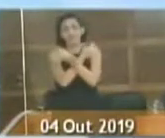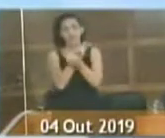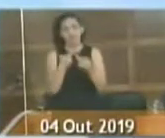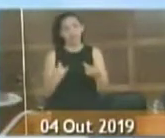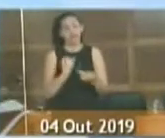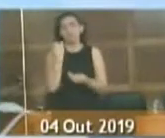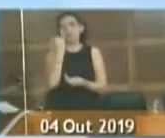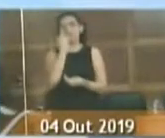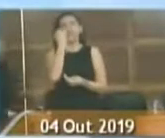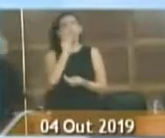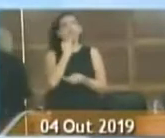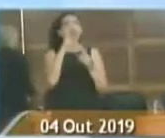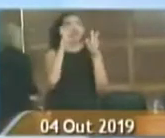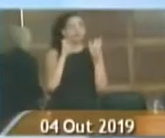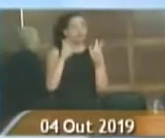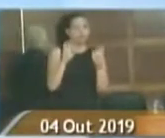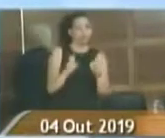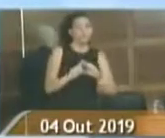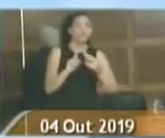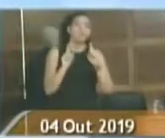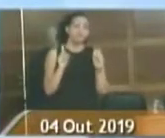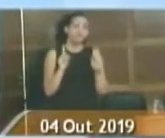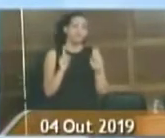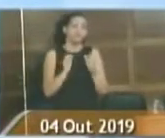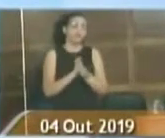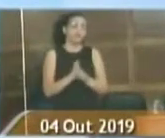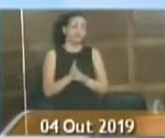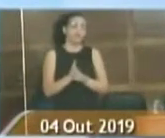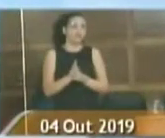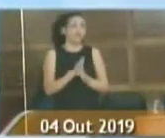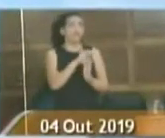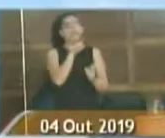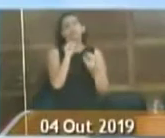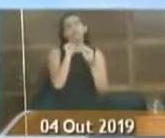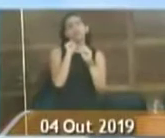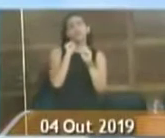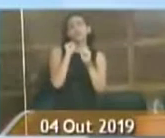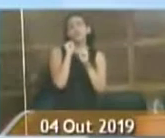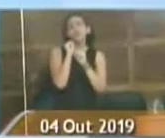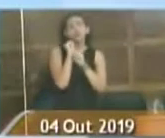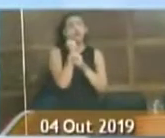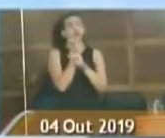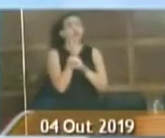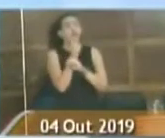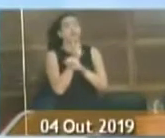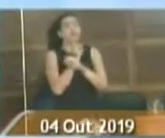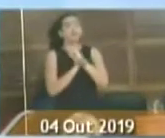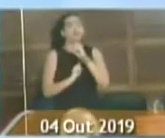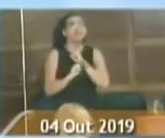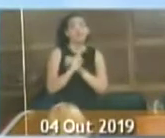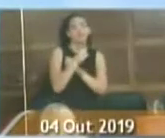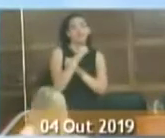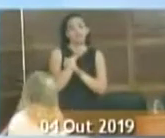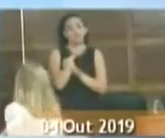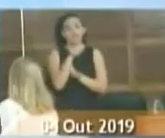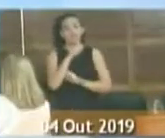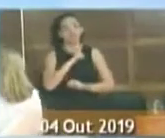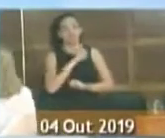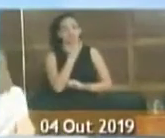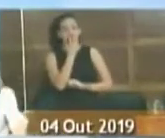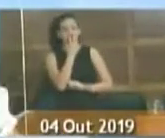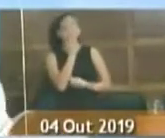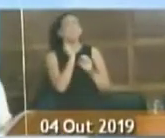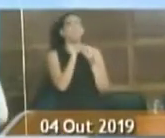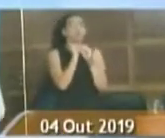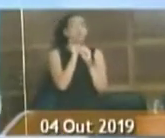animal, mas isso aí vocês podem até estar buscando internet, você que tem um cãozinho, pode, se quiserem depois,